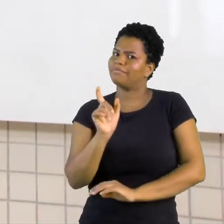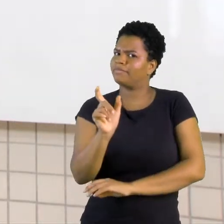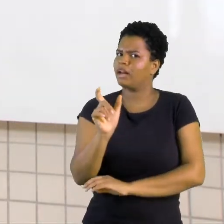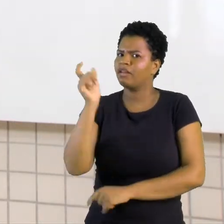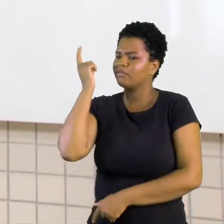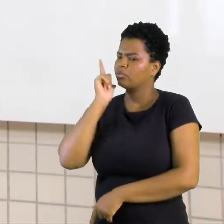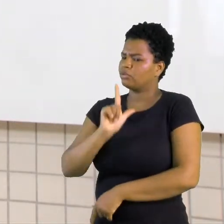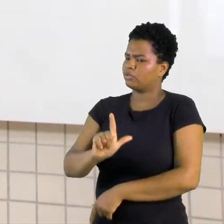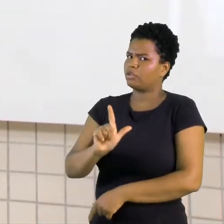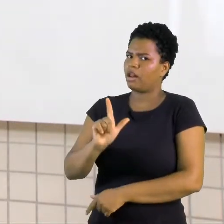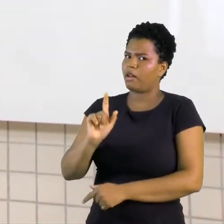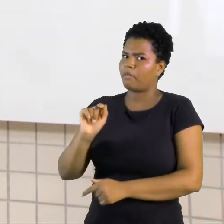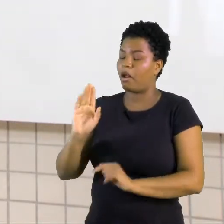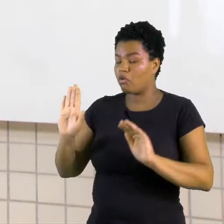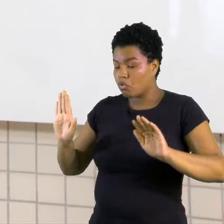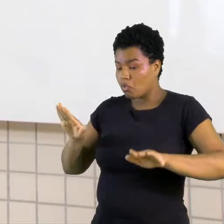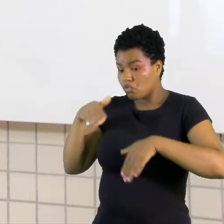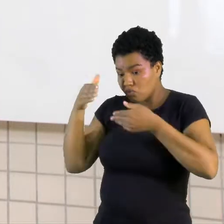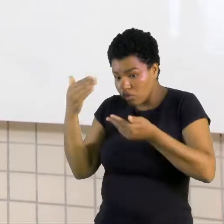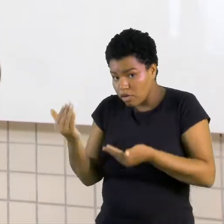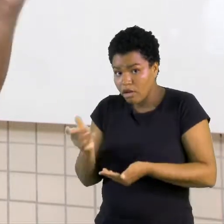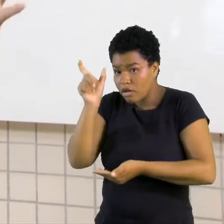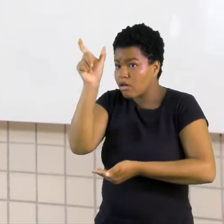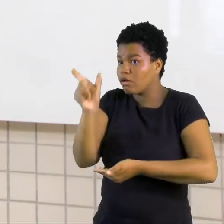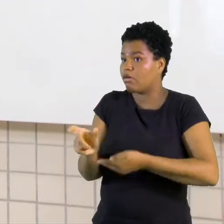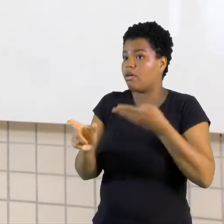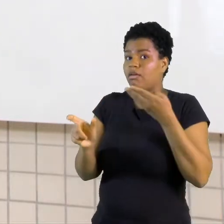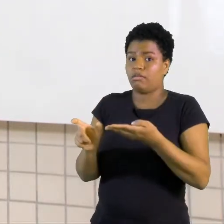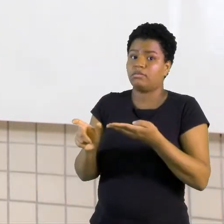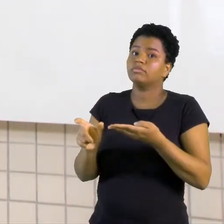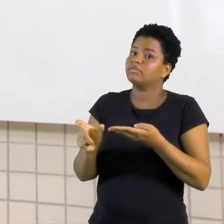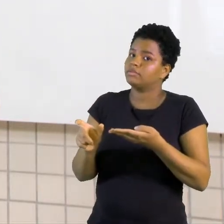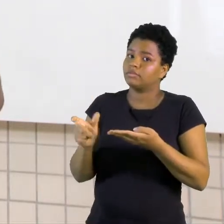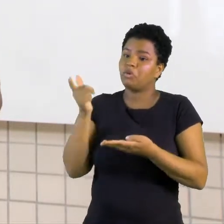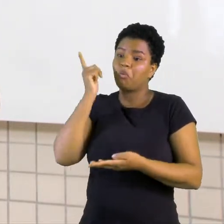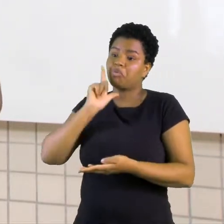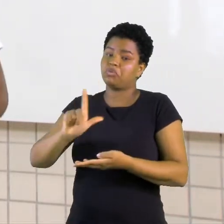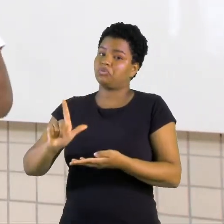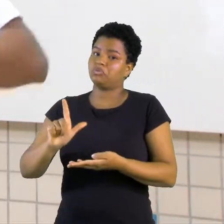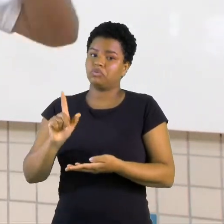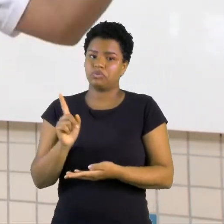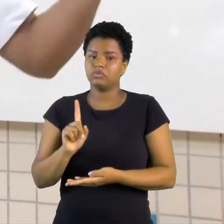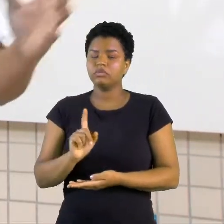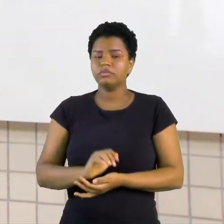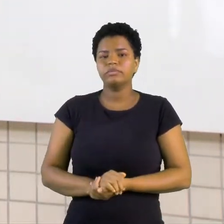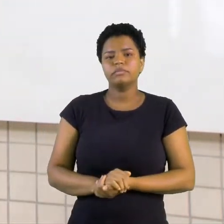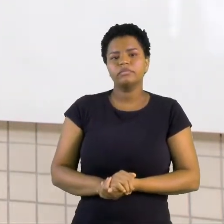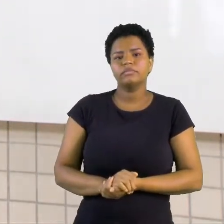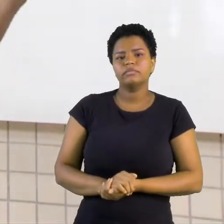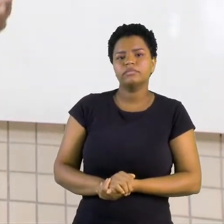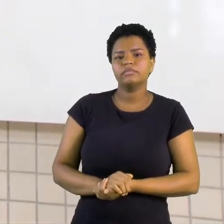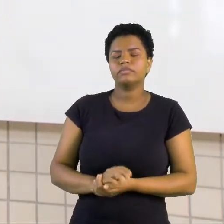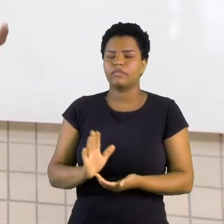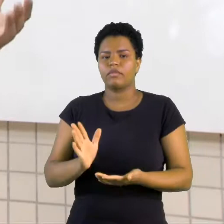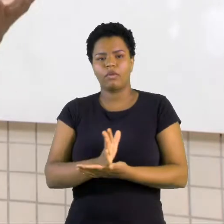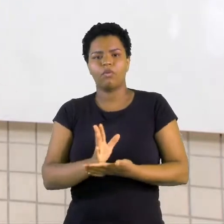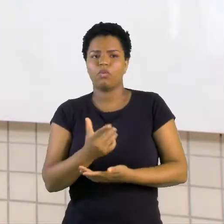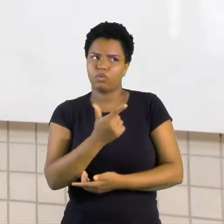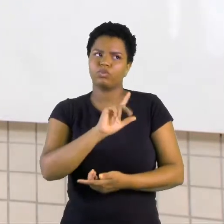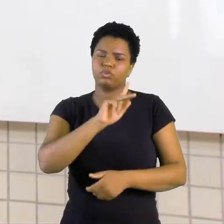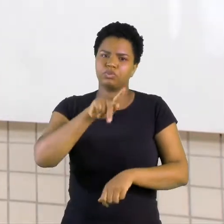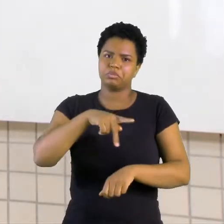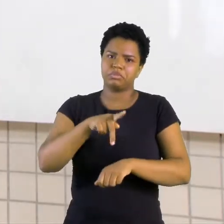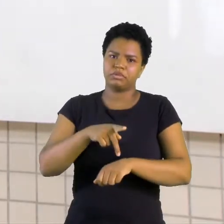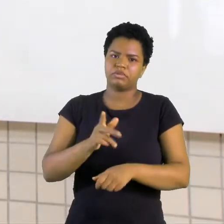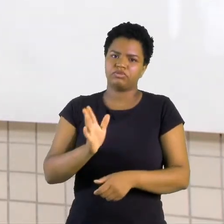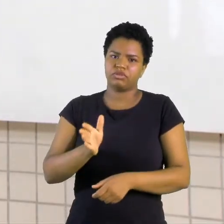enaltecer muito a figura do conquistador, como já foi feito em alguns países. Então nós iremos dar alguns exemplos de povos que